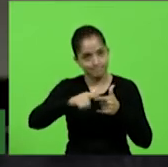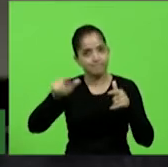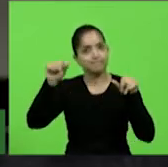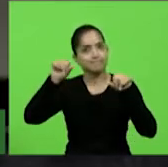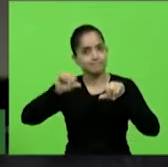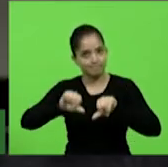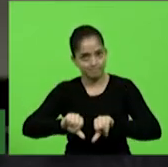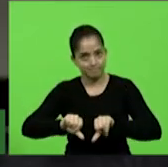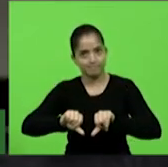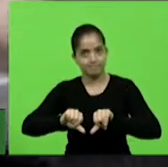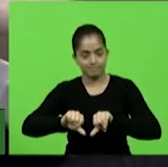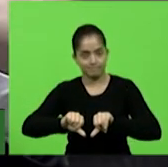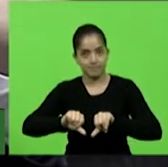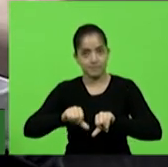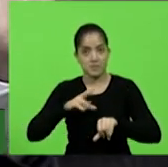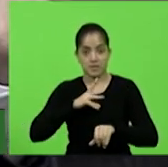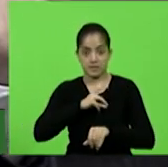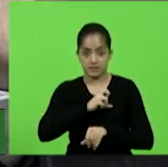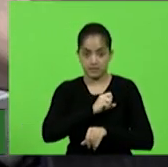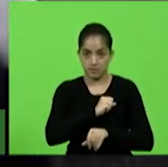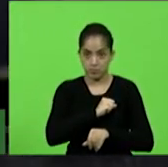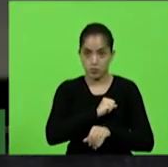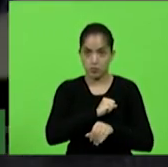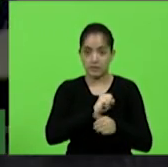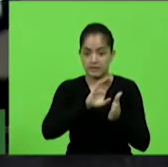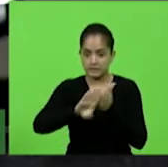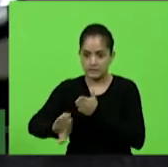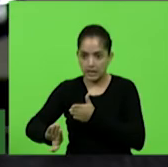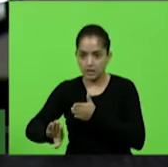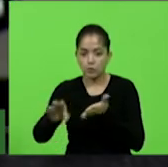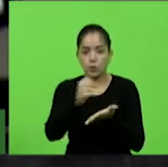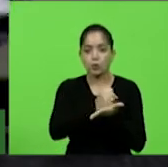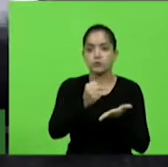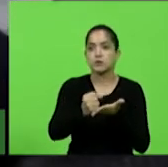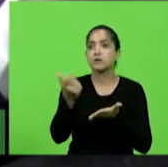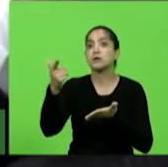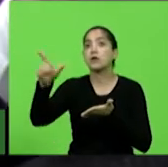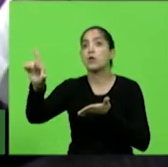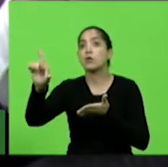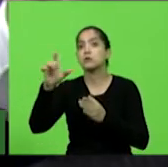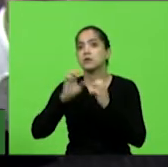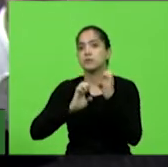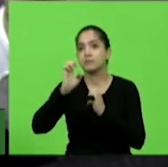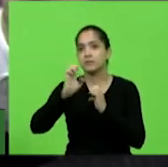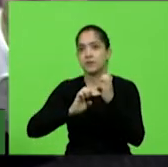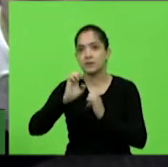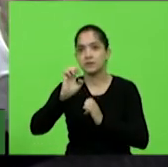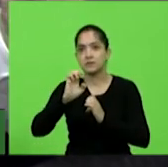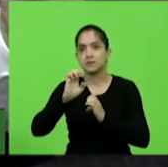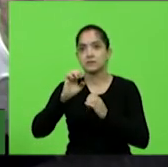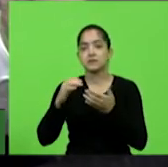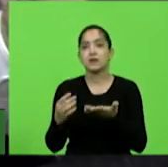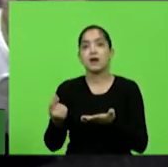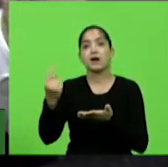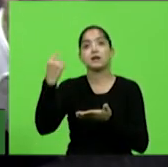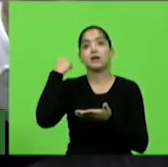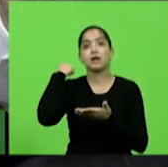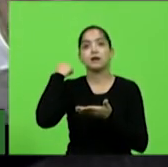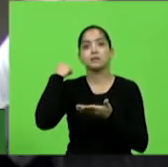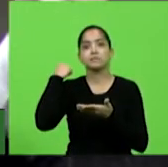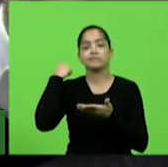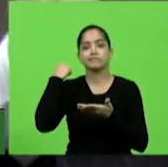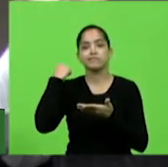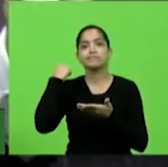está torcendo para que a SAMU saia, ele contrate outra e o passivo trabalhista vai ficar